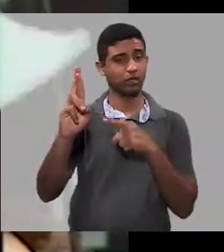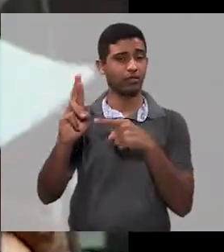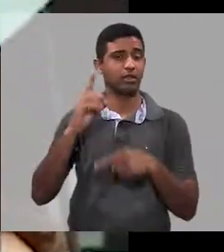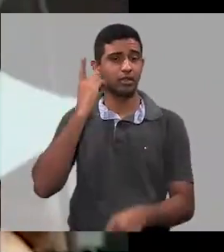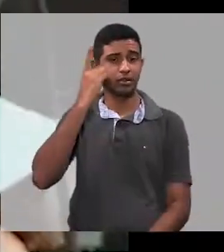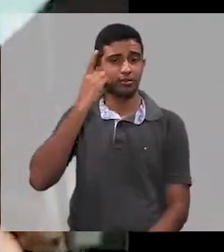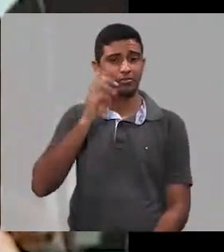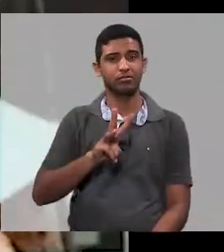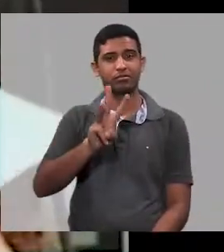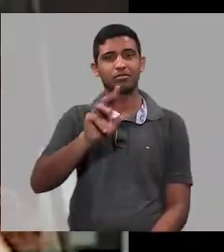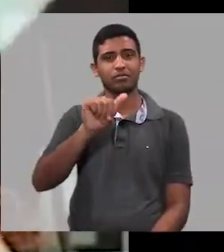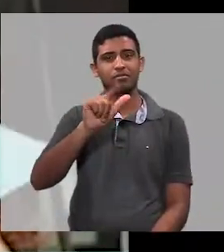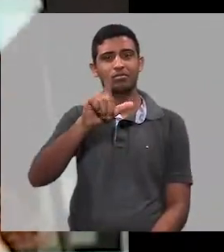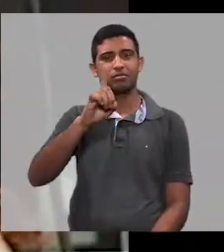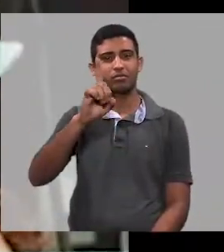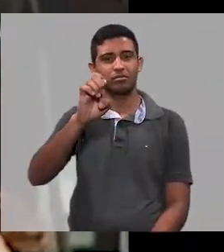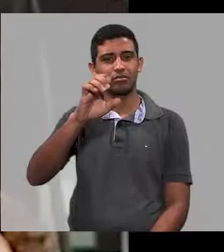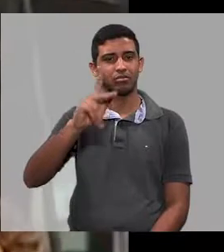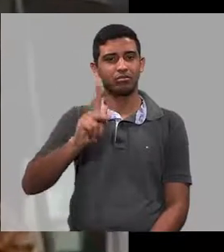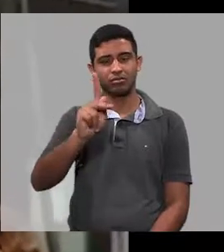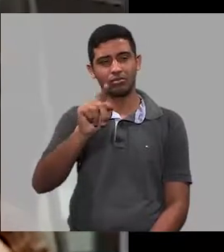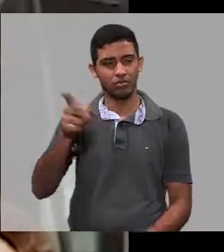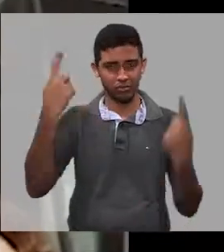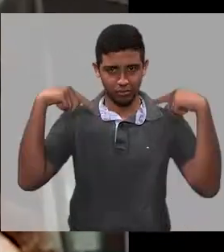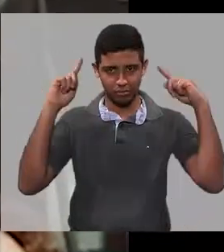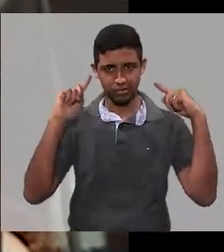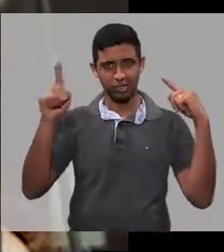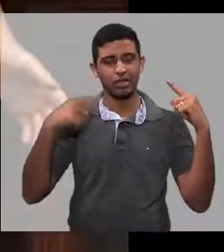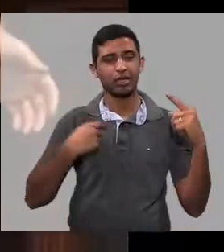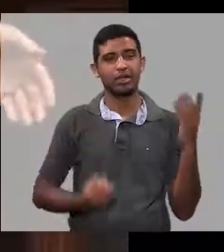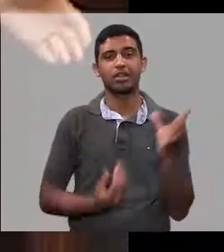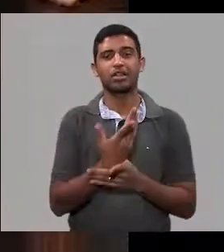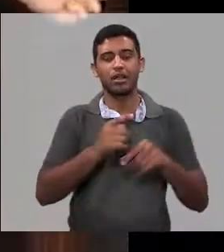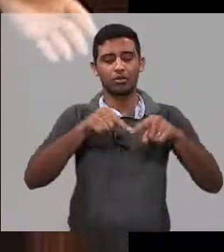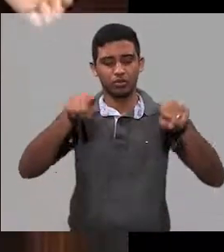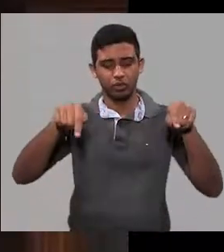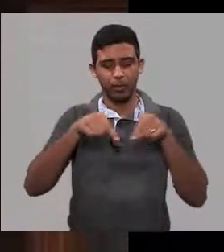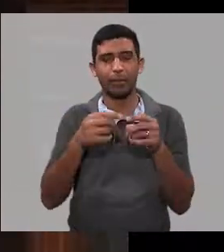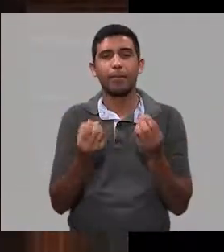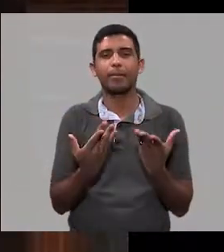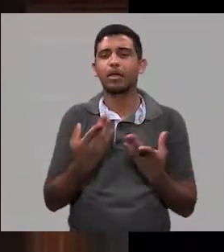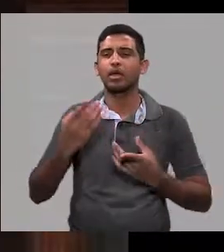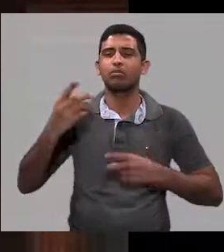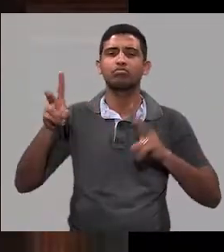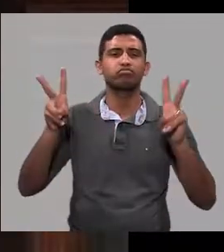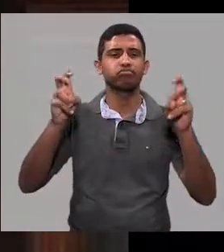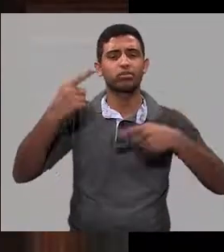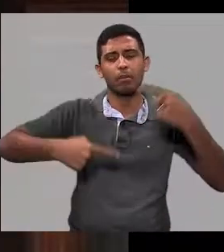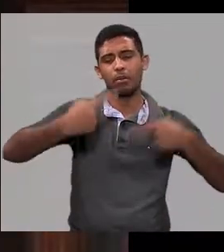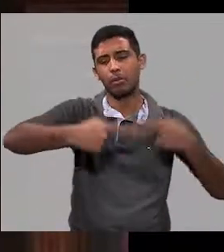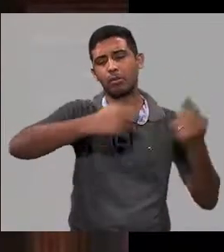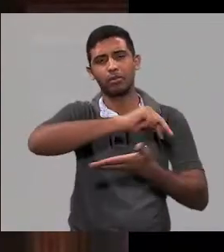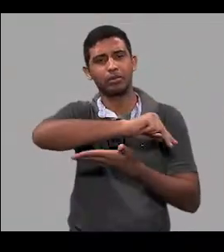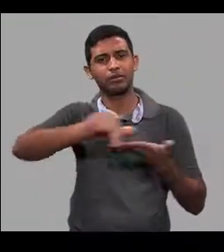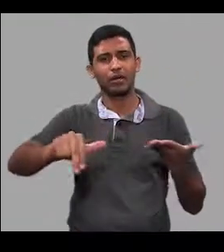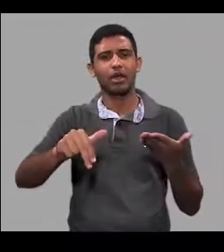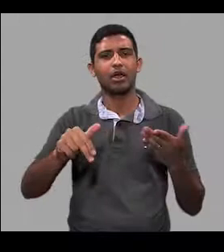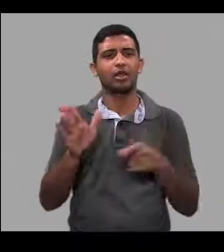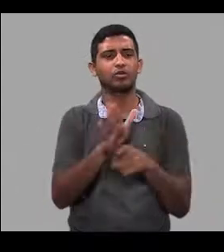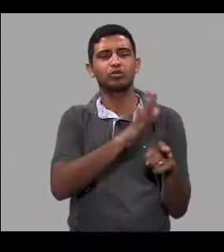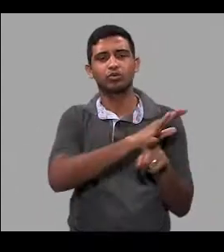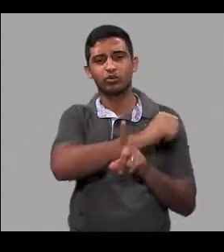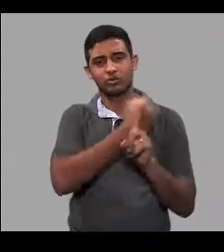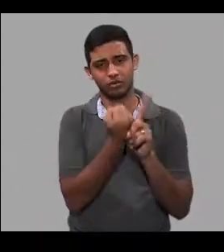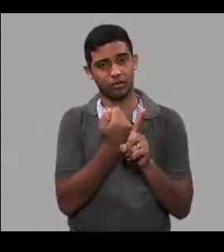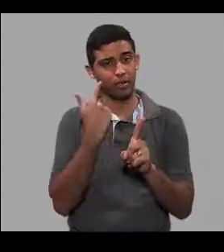o deputado Valdec Carneiro falou da importância de criar um espaço para discutir temas tão relevantes para a sociedade. O